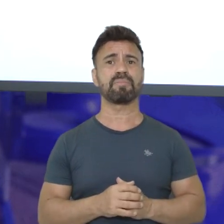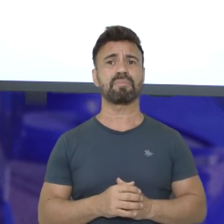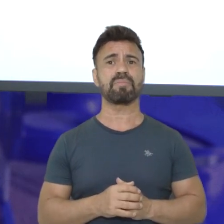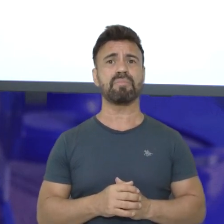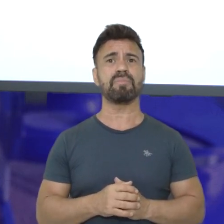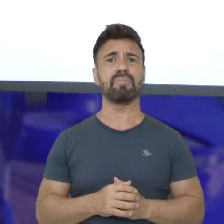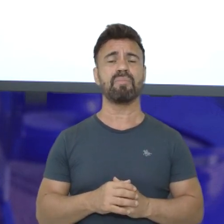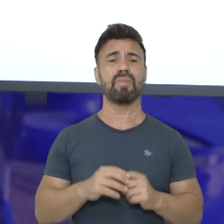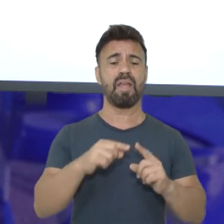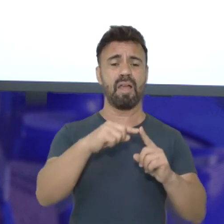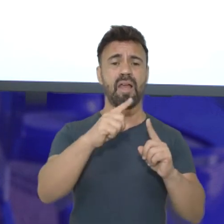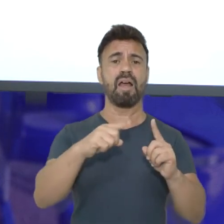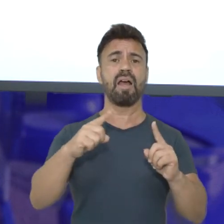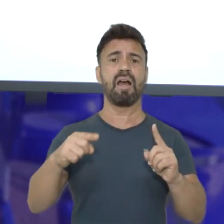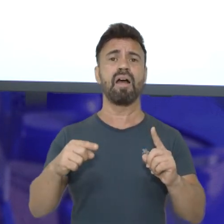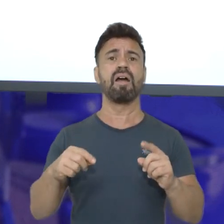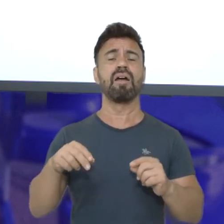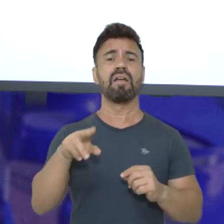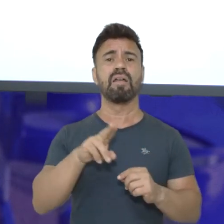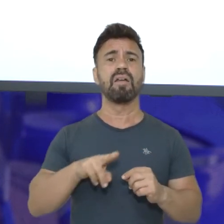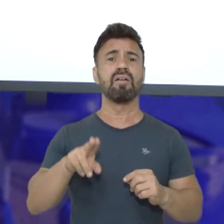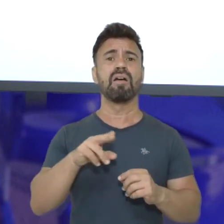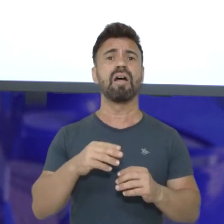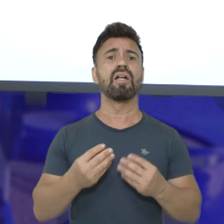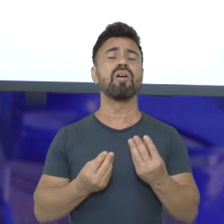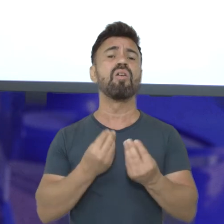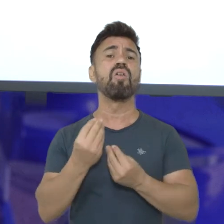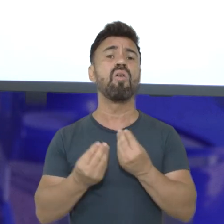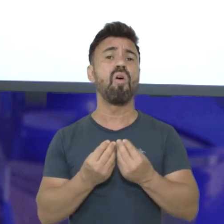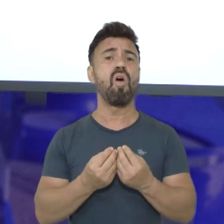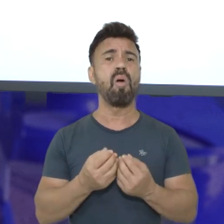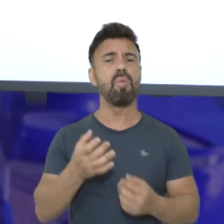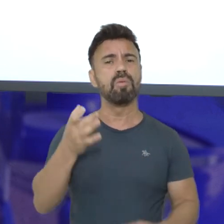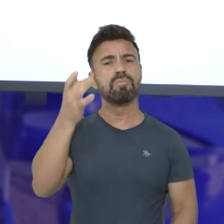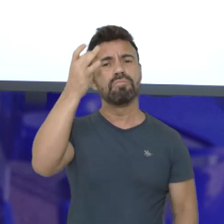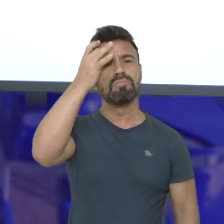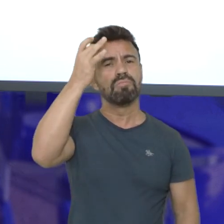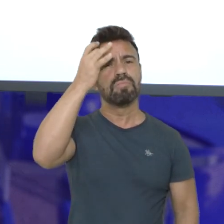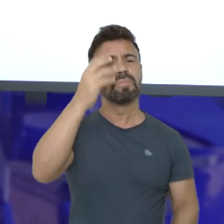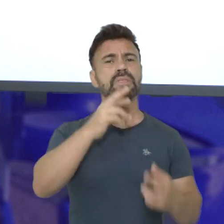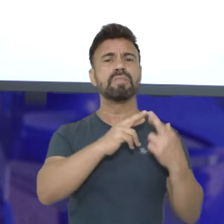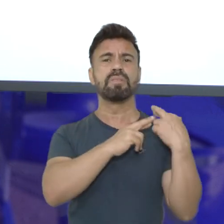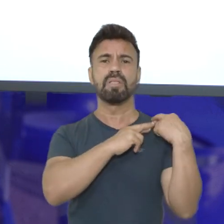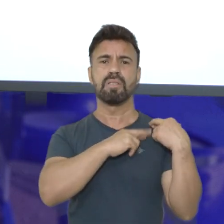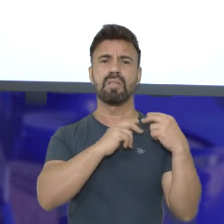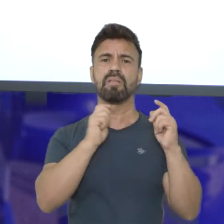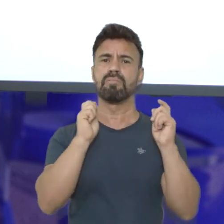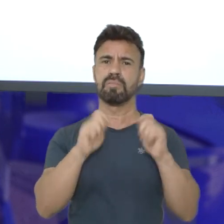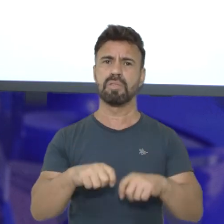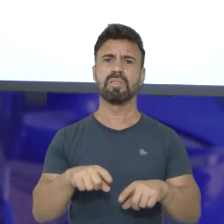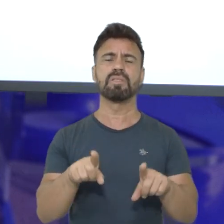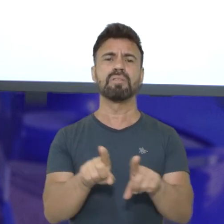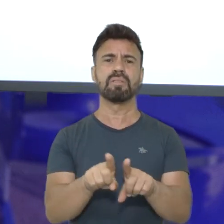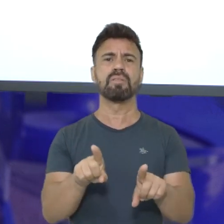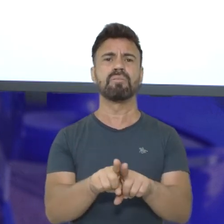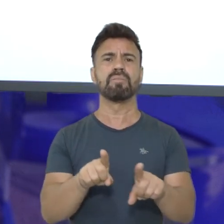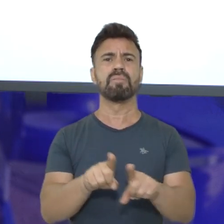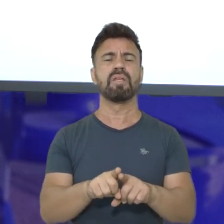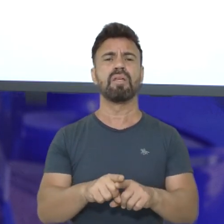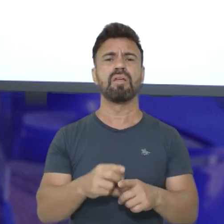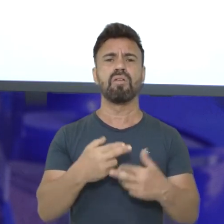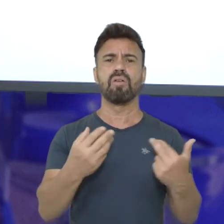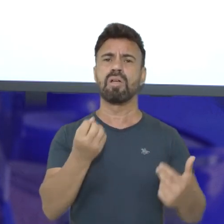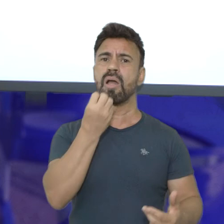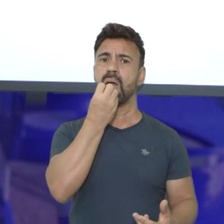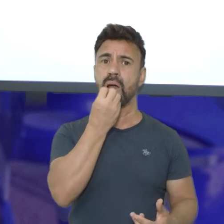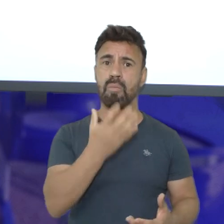a radiação, quando ela é utilizada de forma consciente, de forma responsável, ela também pode trazer certos benefícios. E aí a